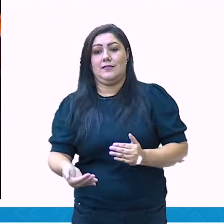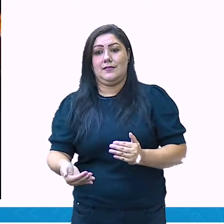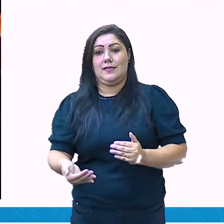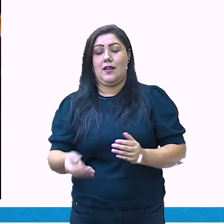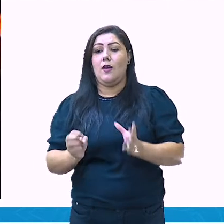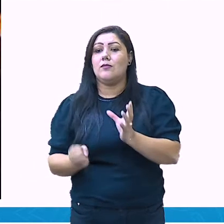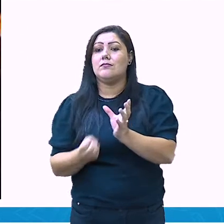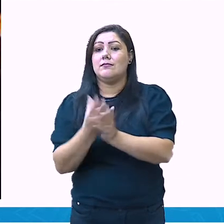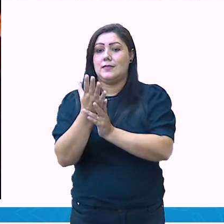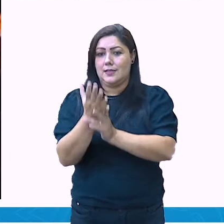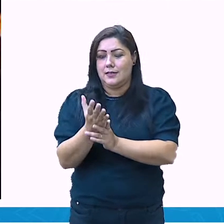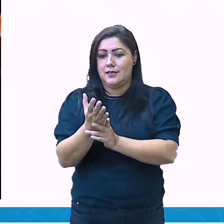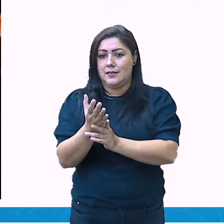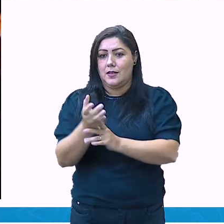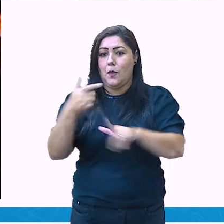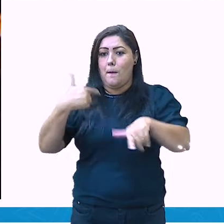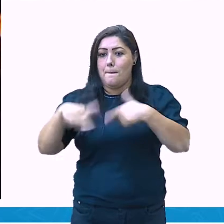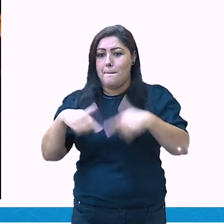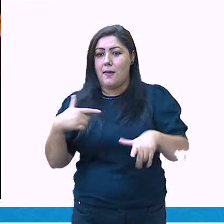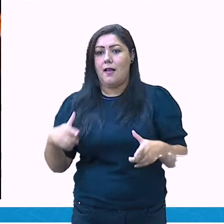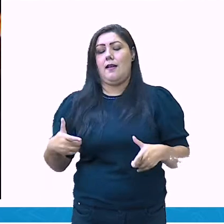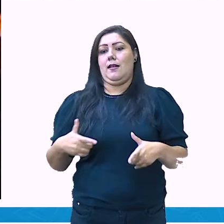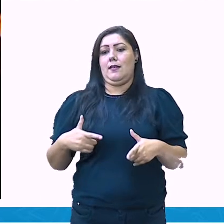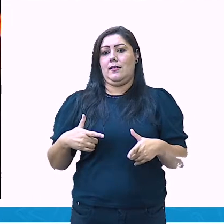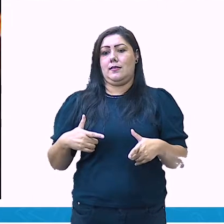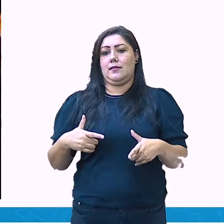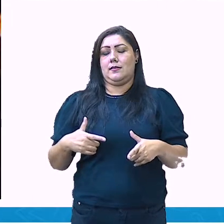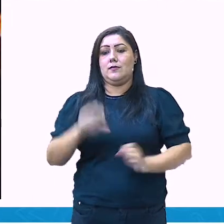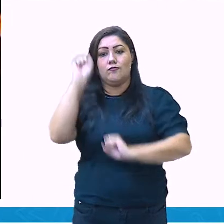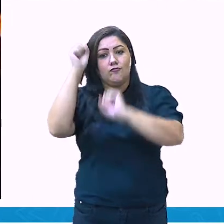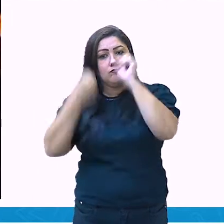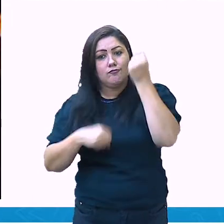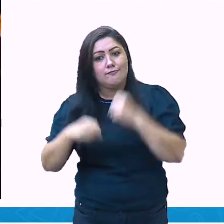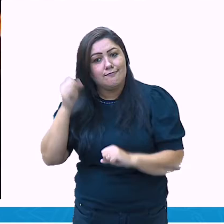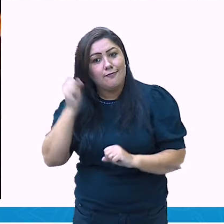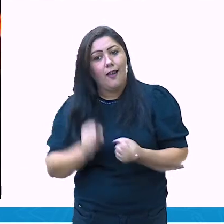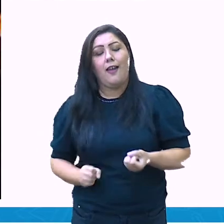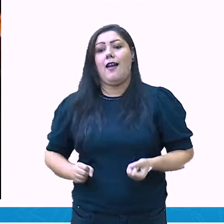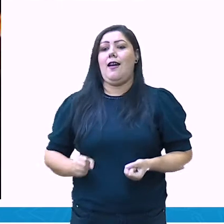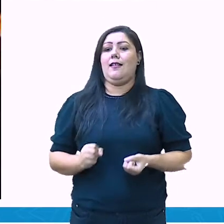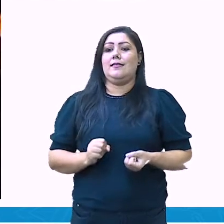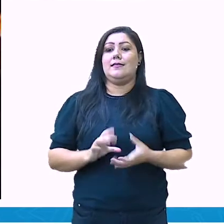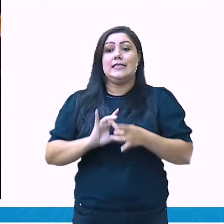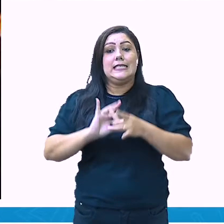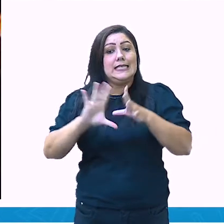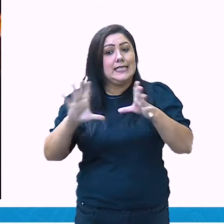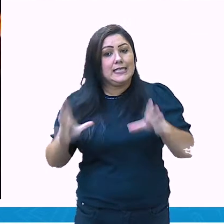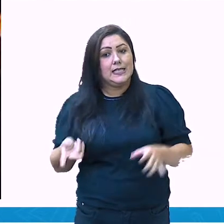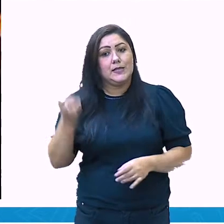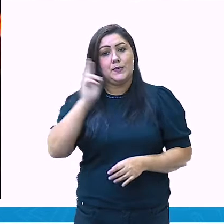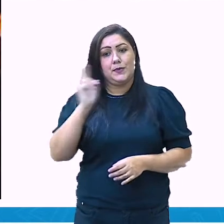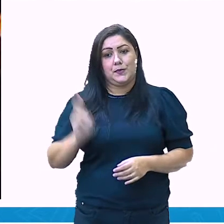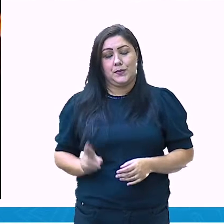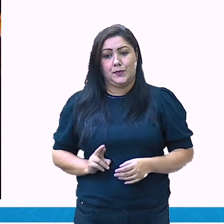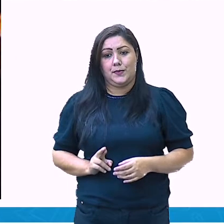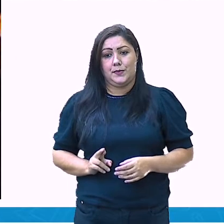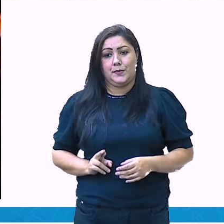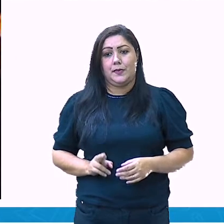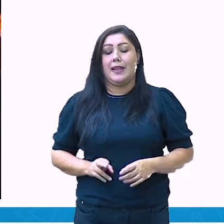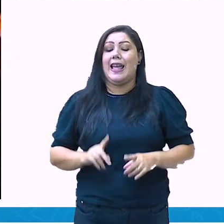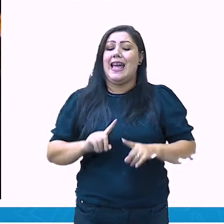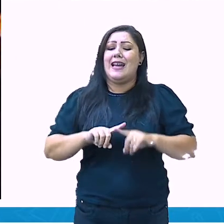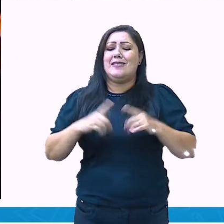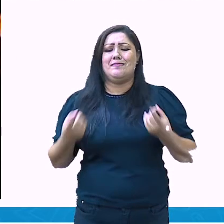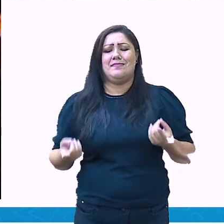Social Democrata Russo, ou seja, já entra outro partido. Entretanto, a divergência de ideias